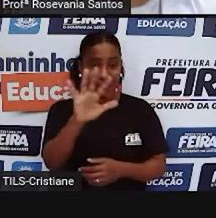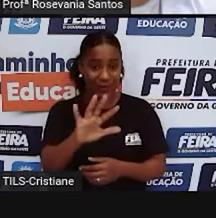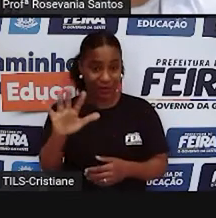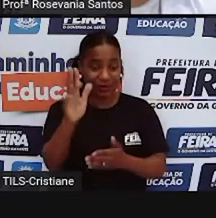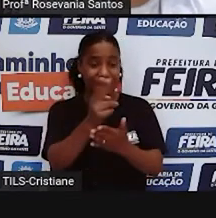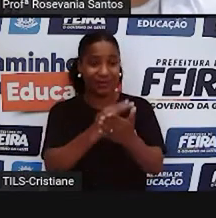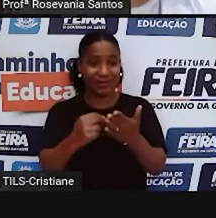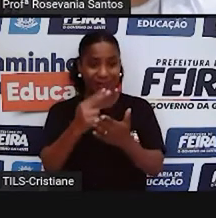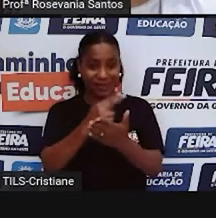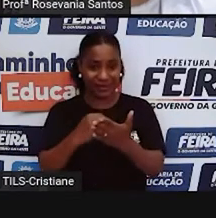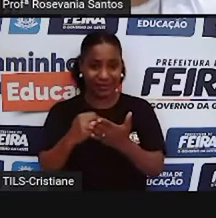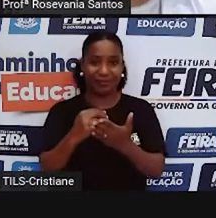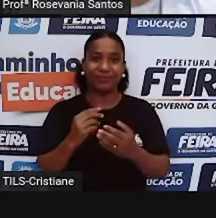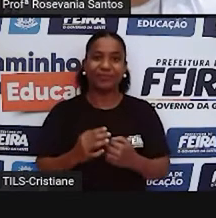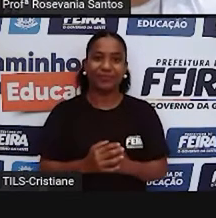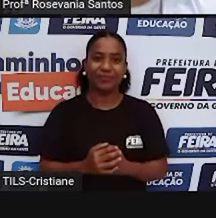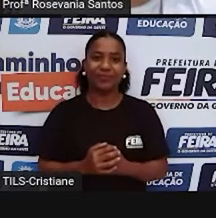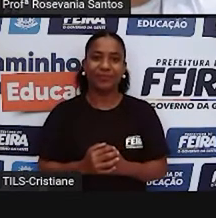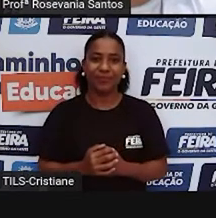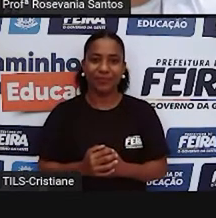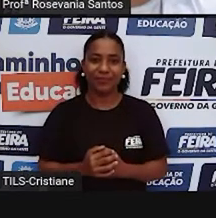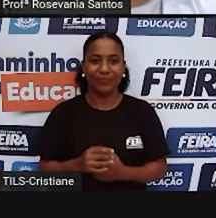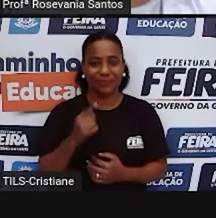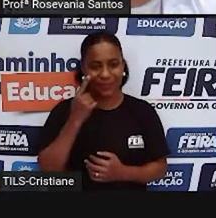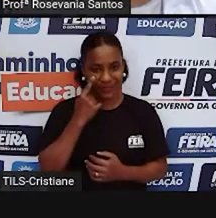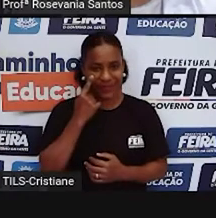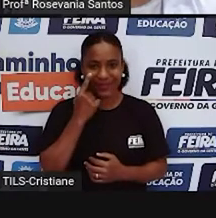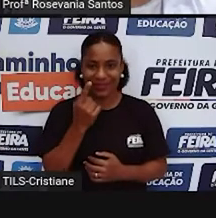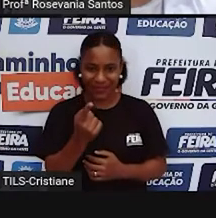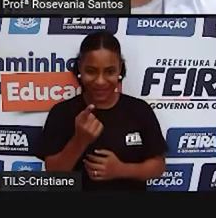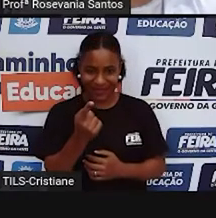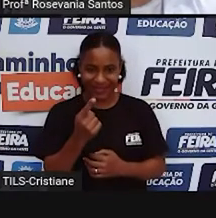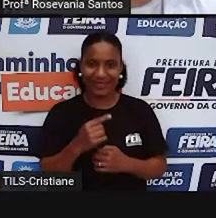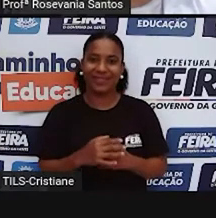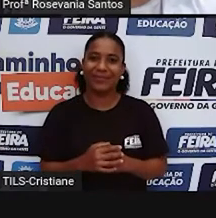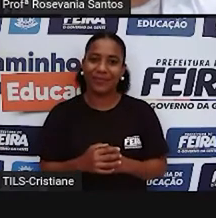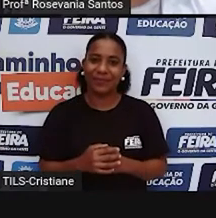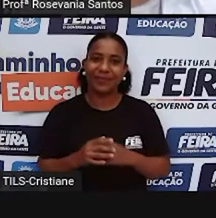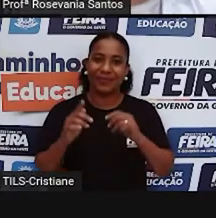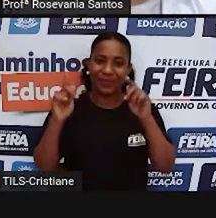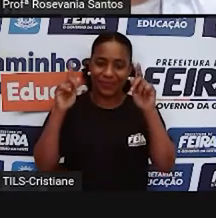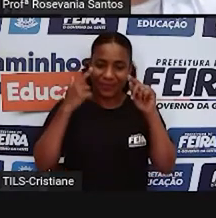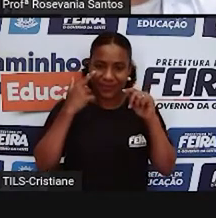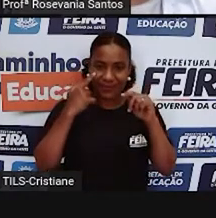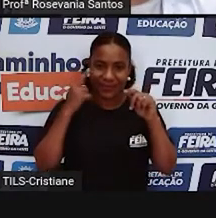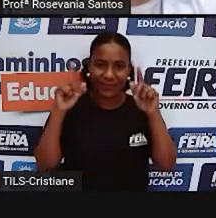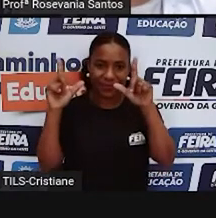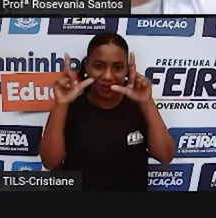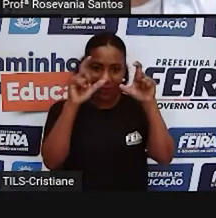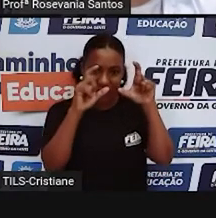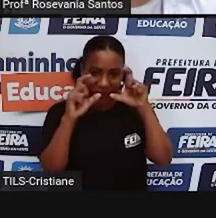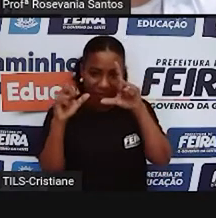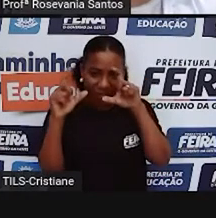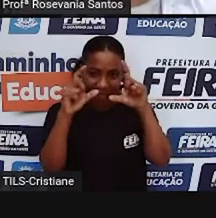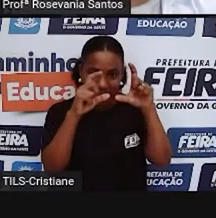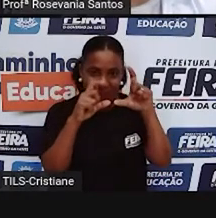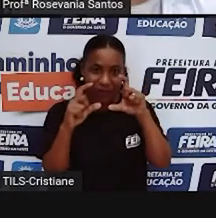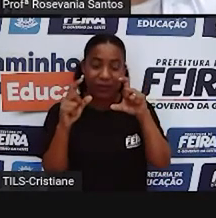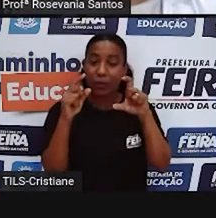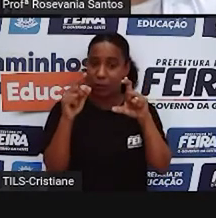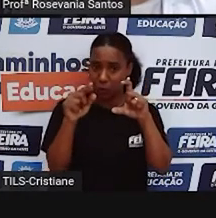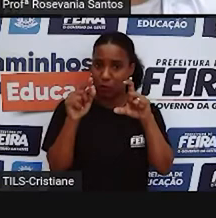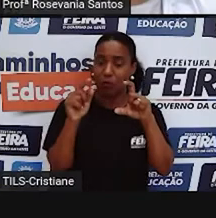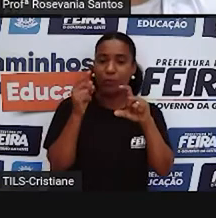o estado dele aqui, dá para ver ainda aqui, né, algumas coisas. Tem fotos dele um pouquinho mais